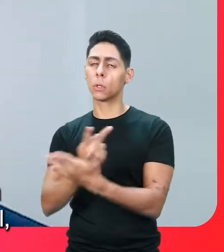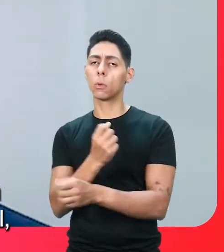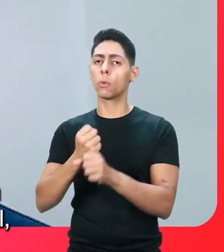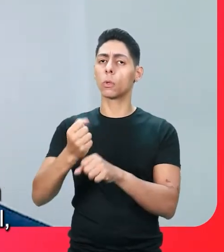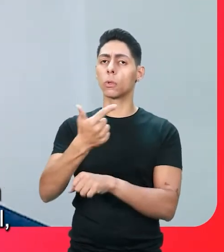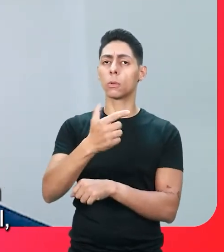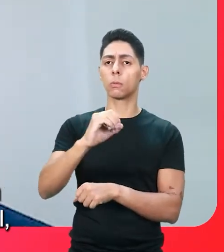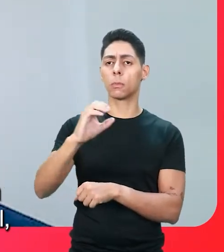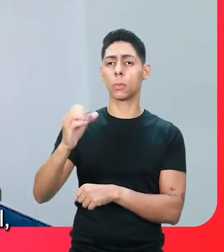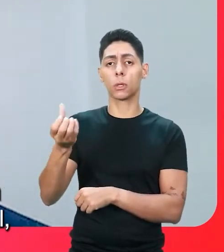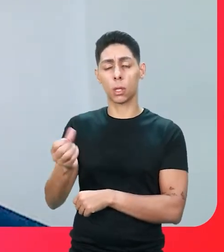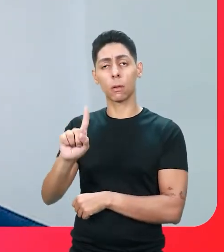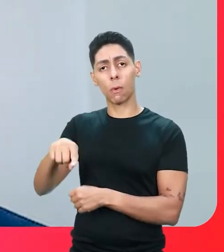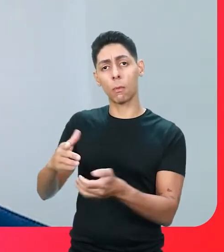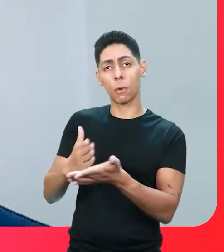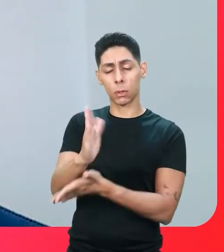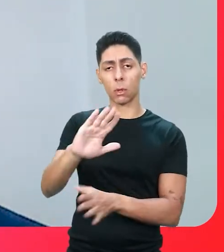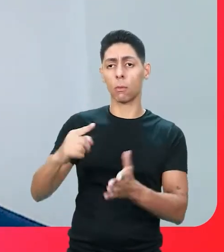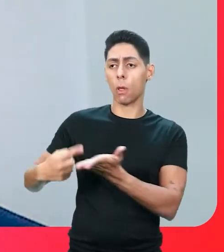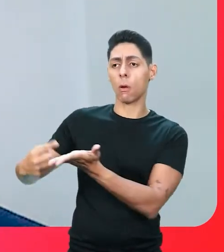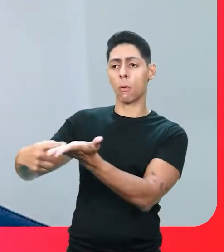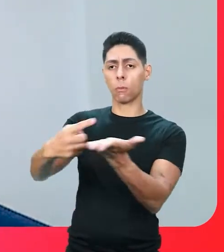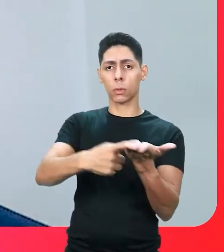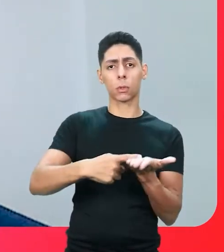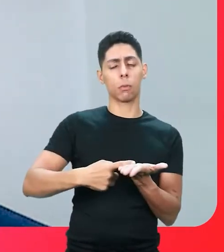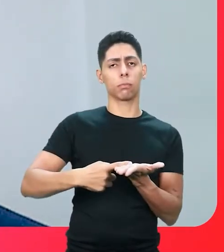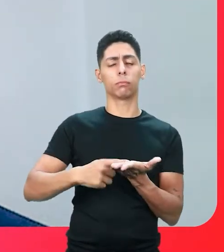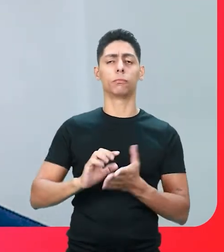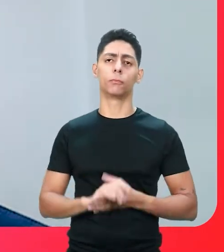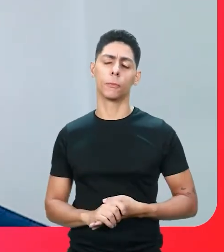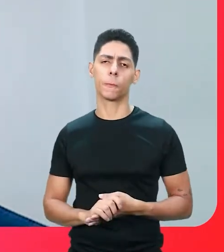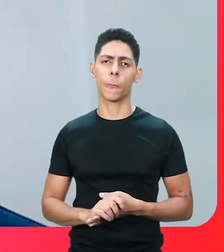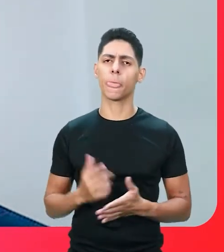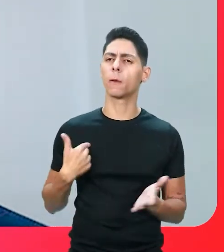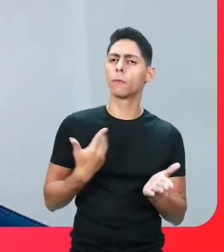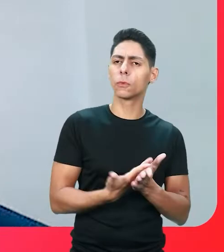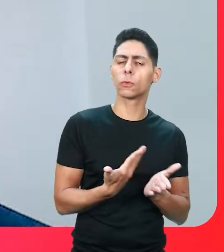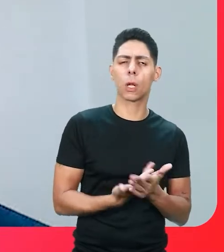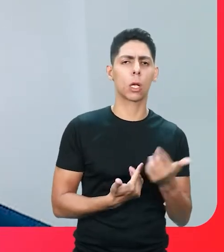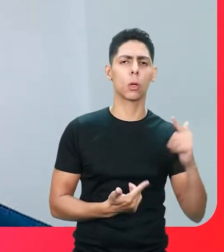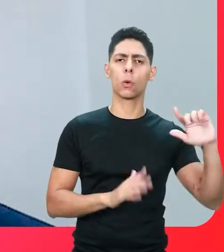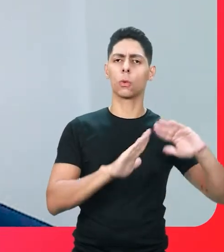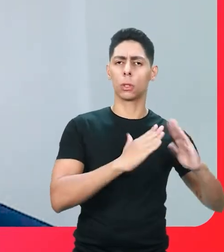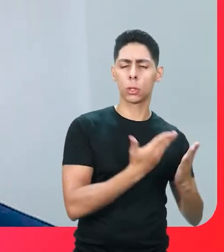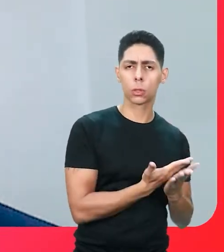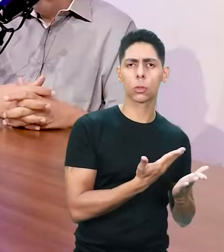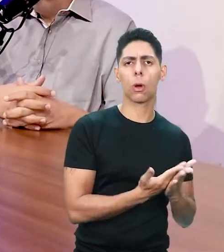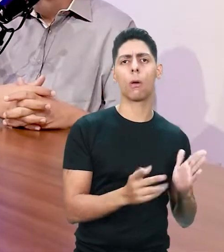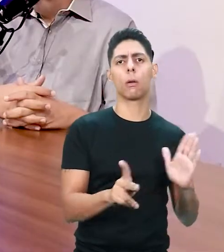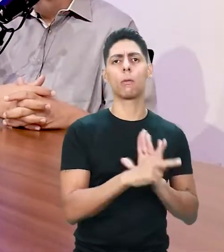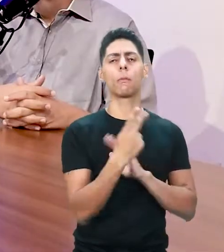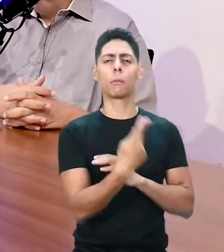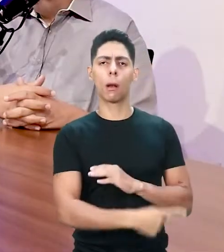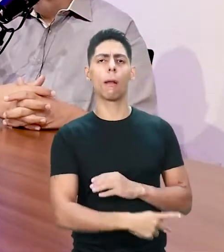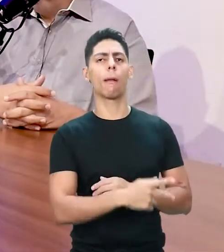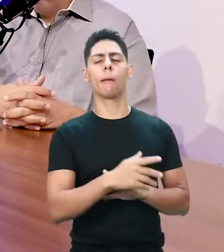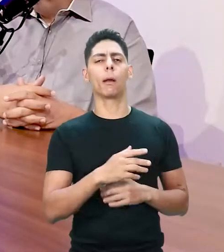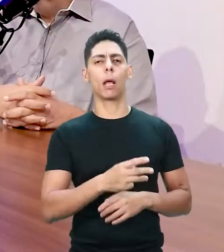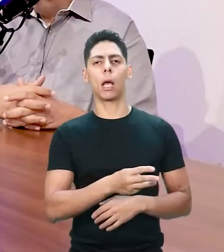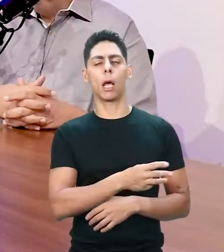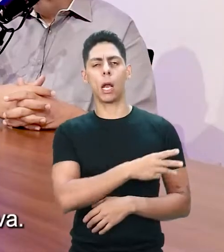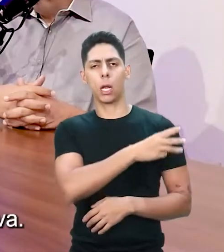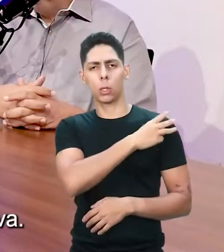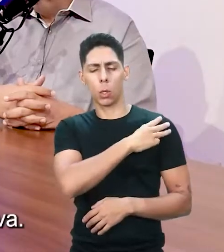com a aprovação da Convenção Internacional. Eu fui estudar em 69, numa escola regular de subúrbio, e é aquilo que eu digo nas